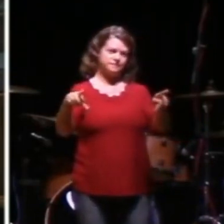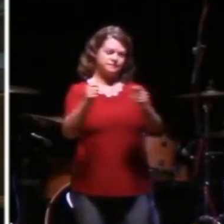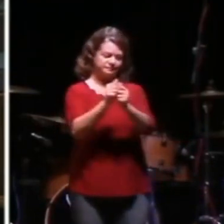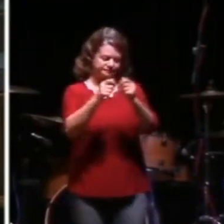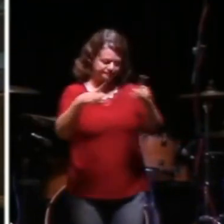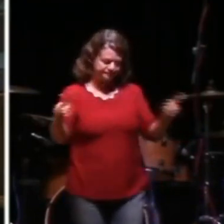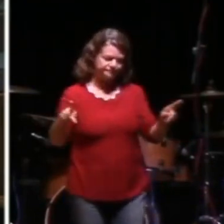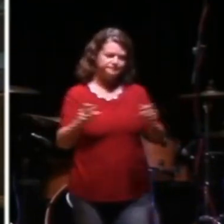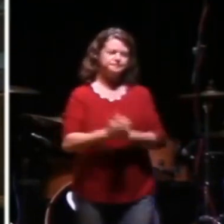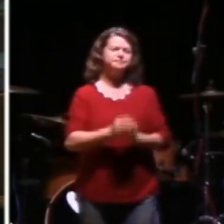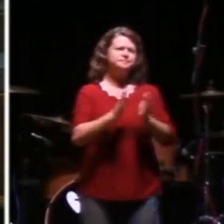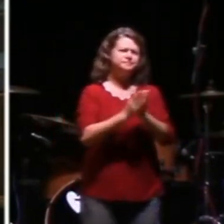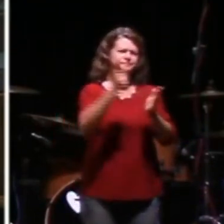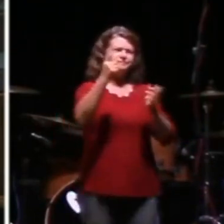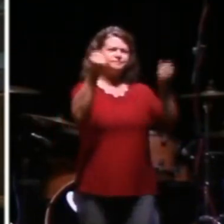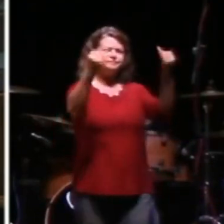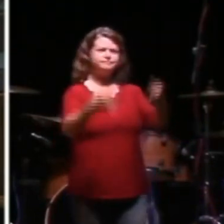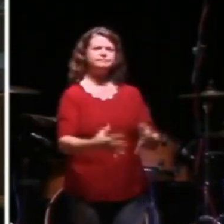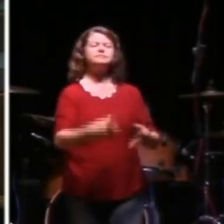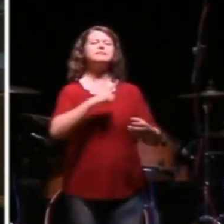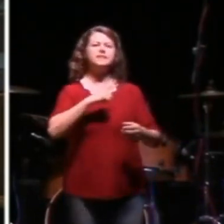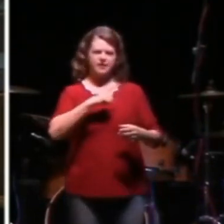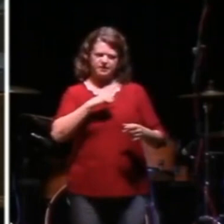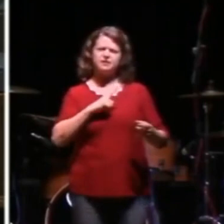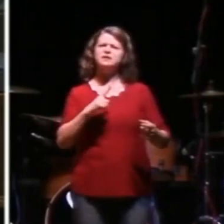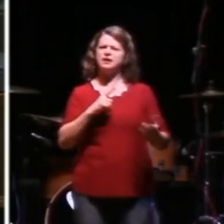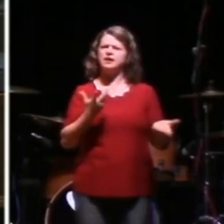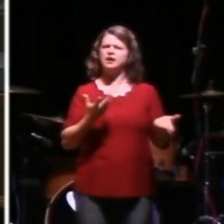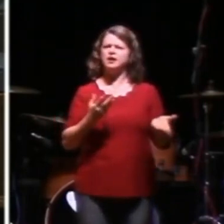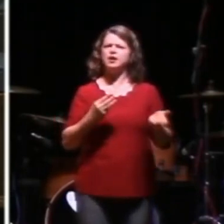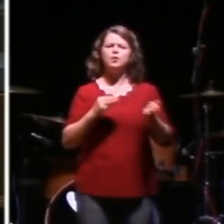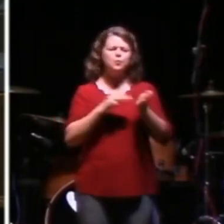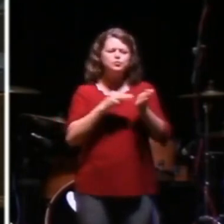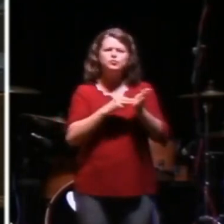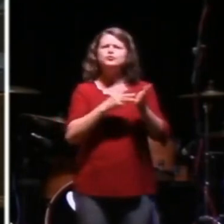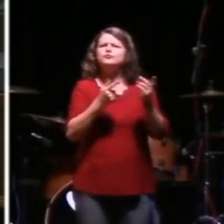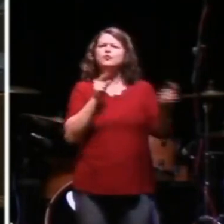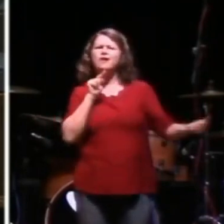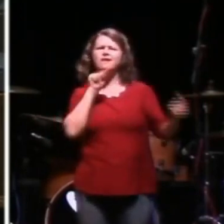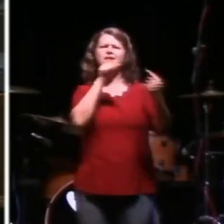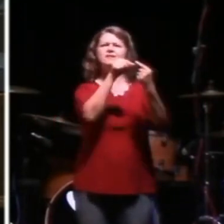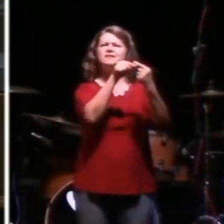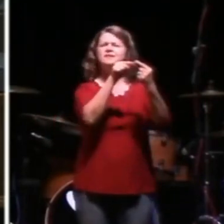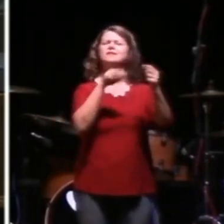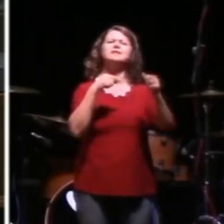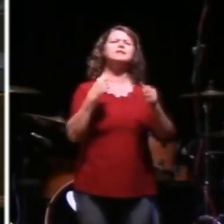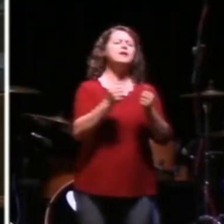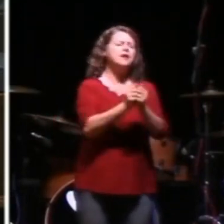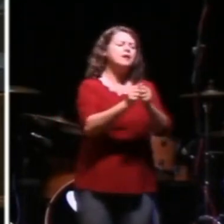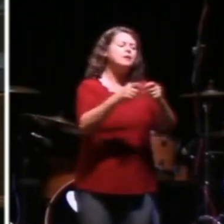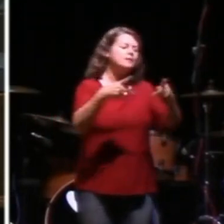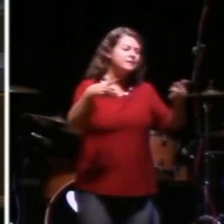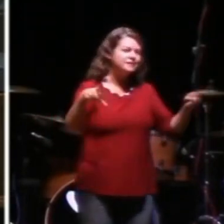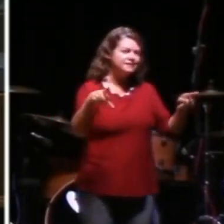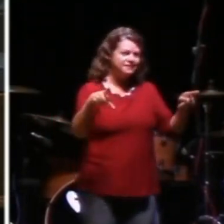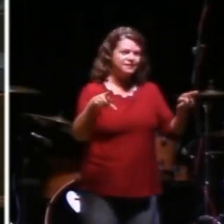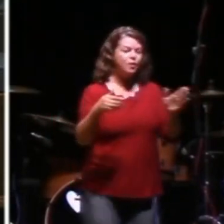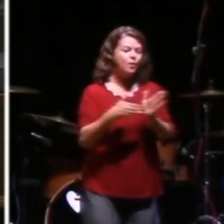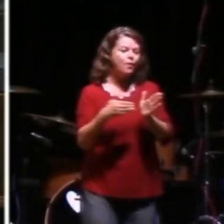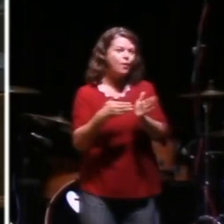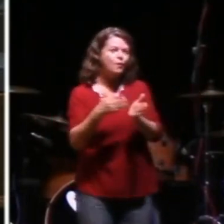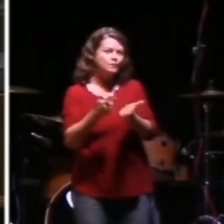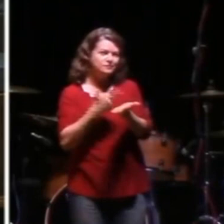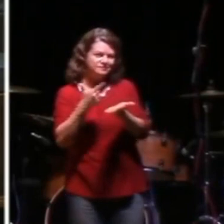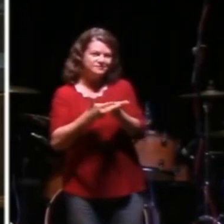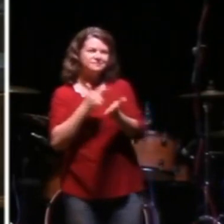diz que existe uma razão pela qual as pragas vem do livro do apocalipse ele é um livro que eles chamam